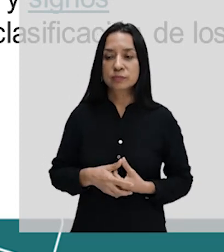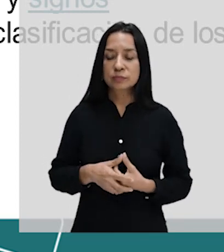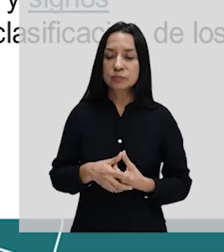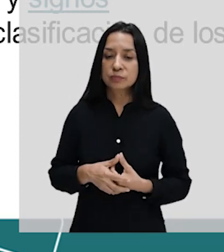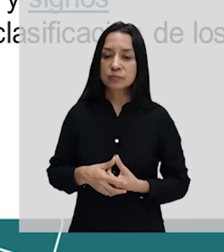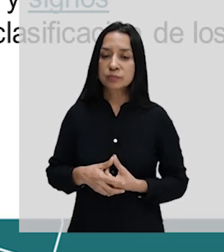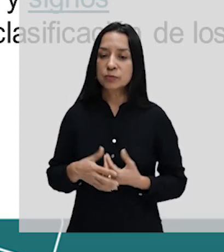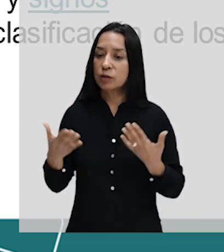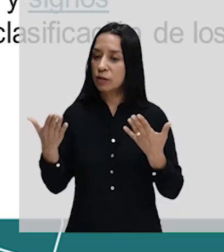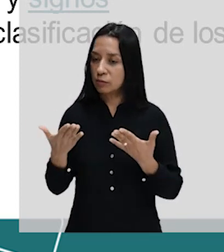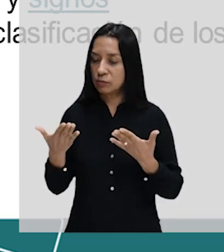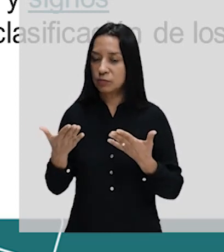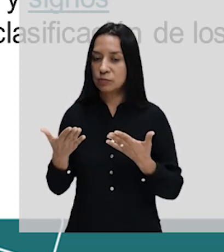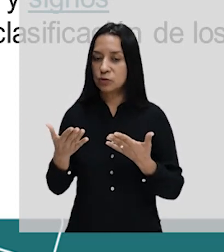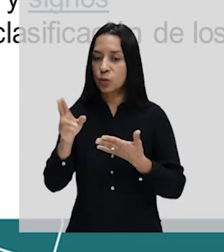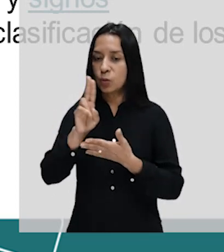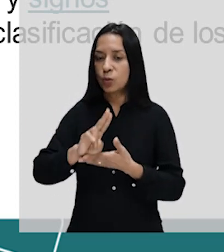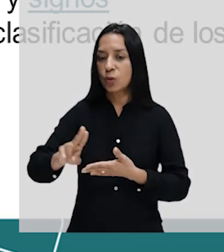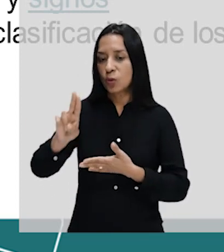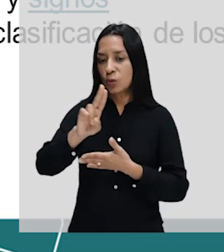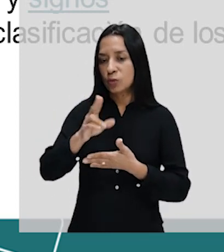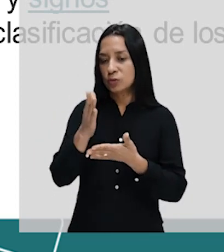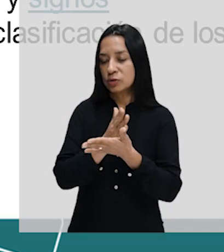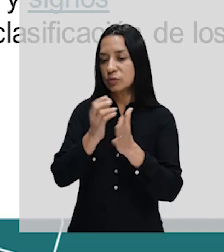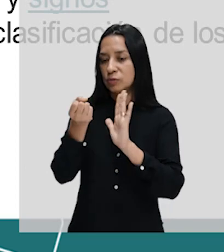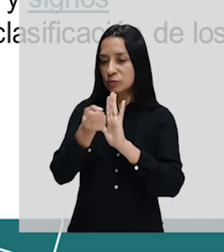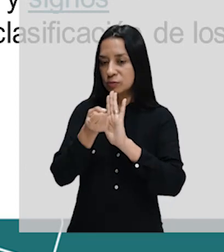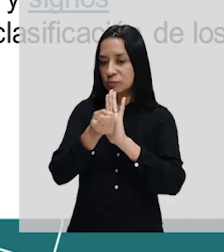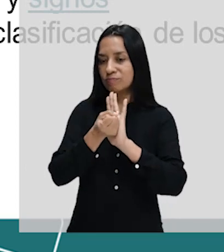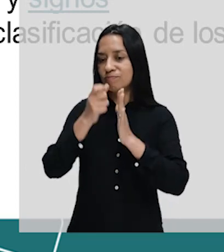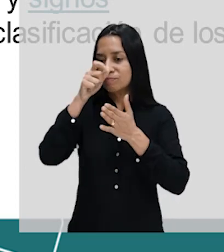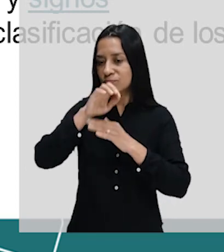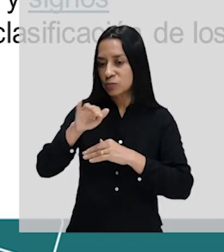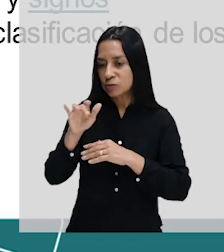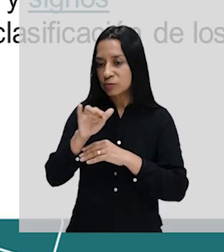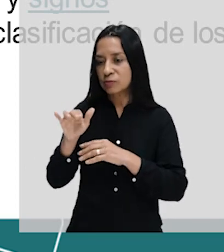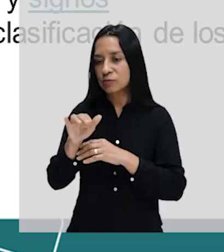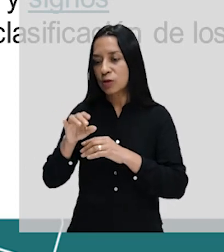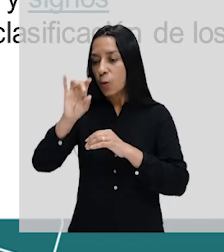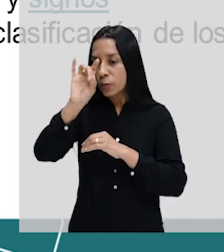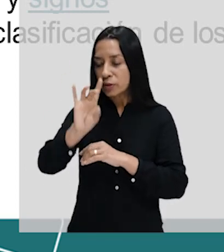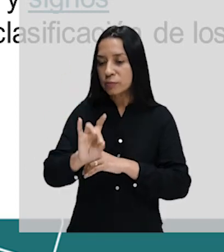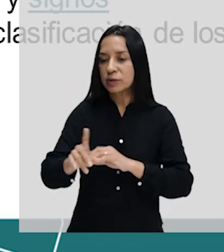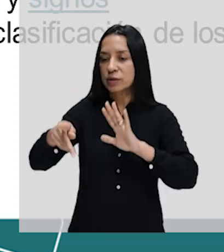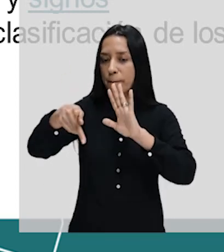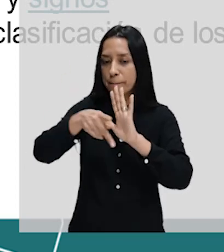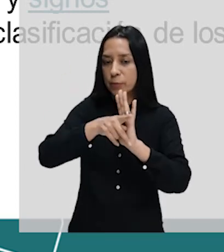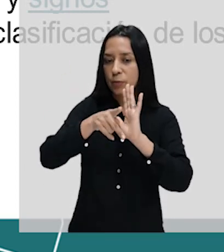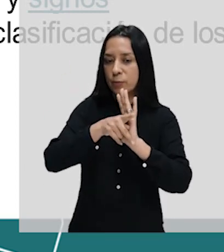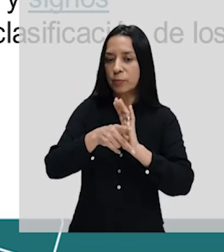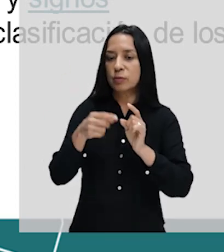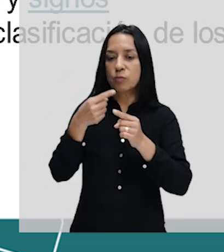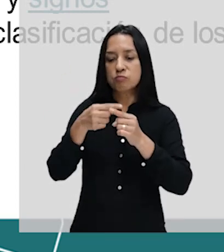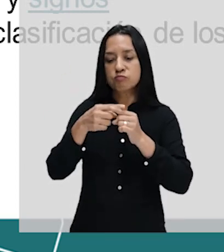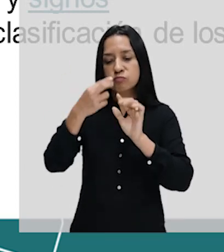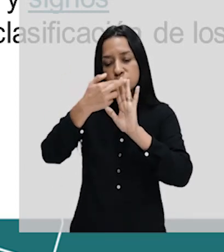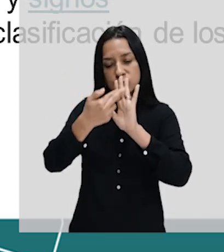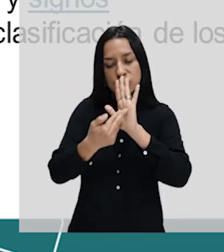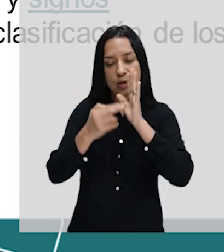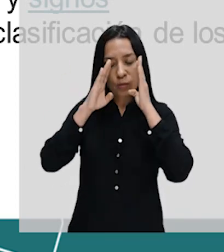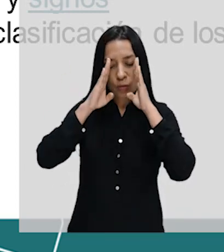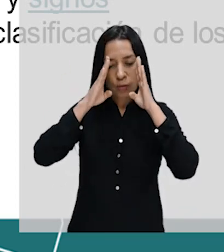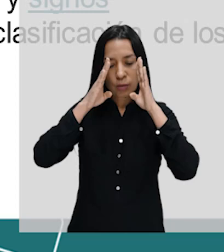em circunstâncias específicas que são obrigatórios por convenção do idioma. Então, o que eu quero dizer aqui?